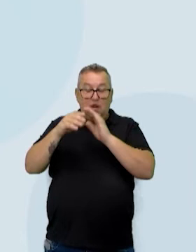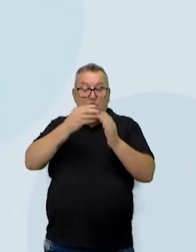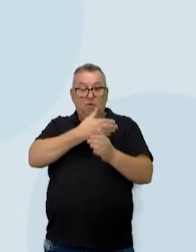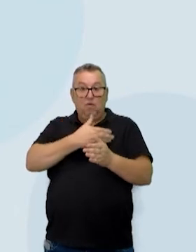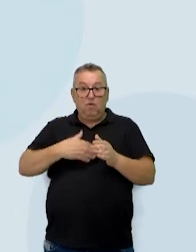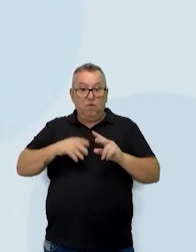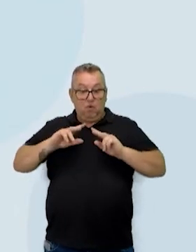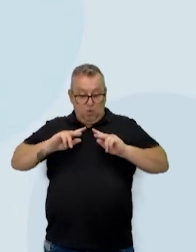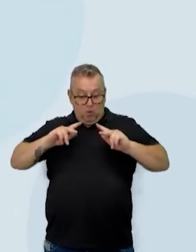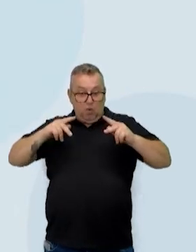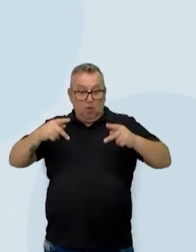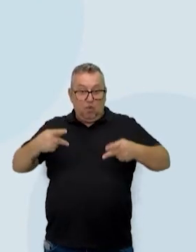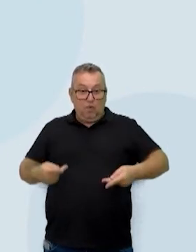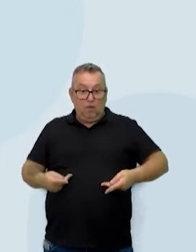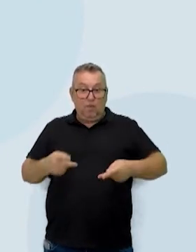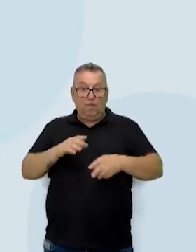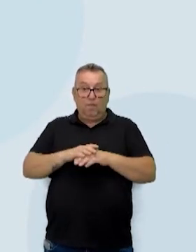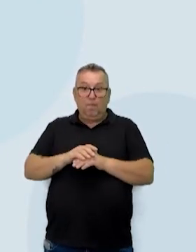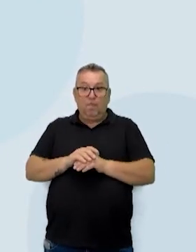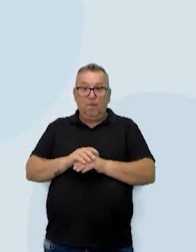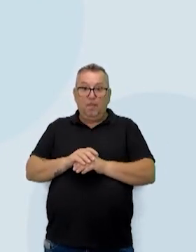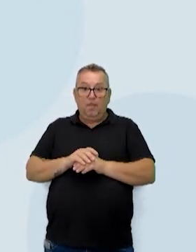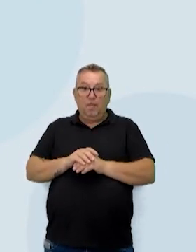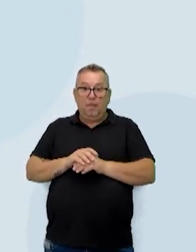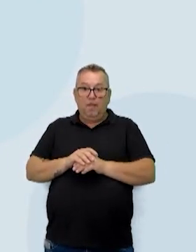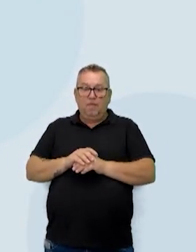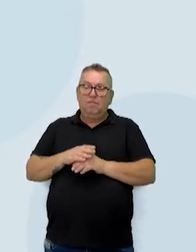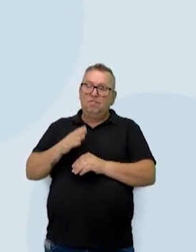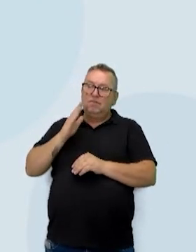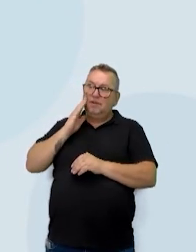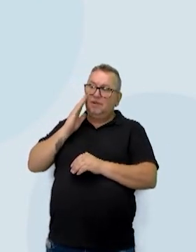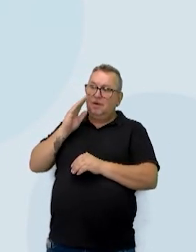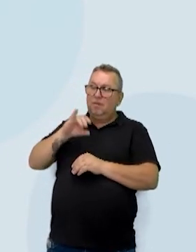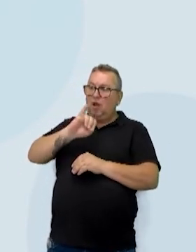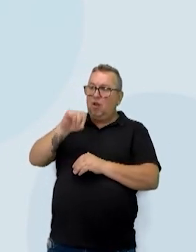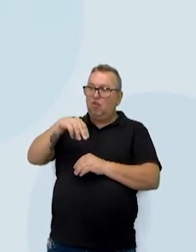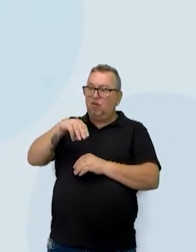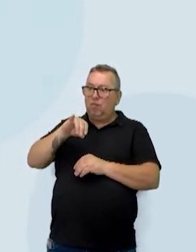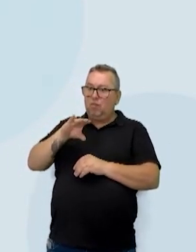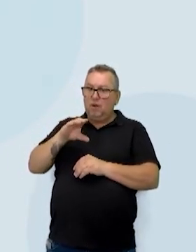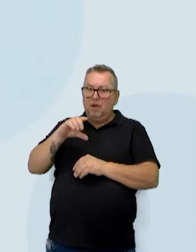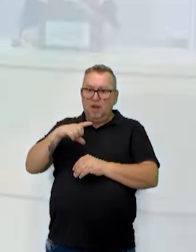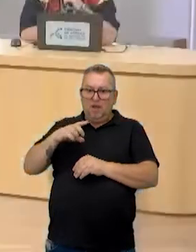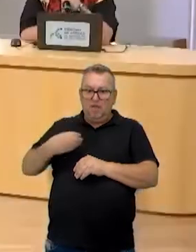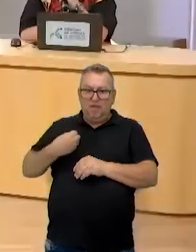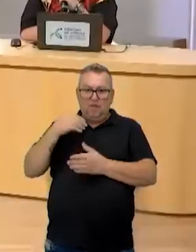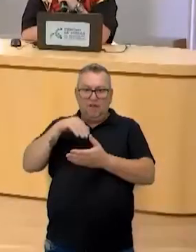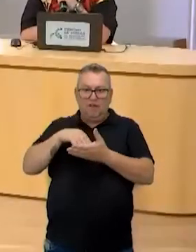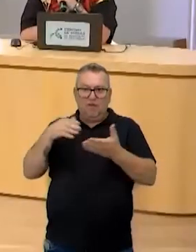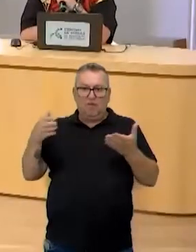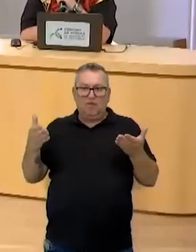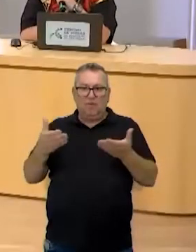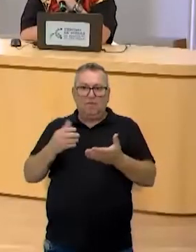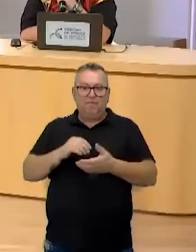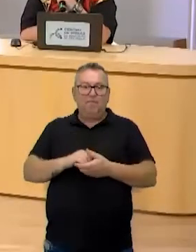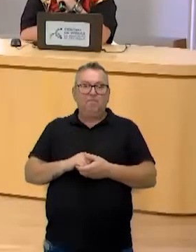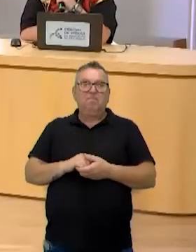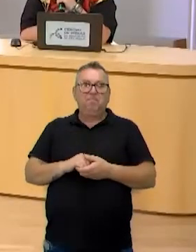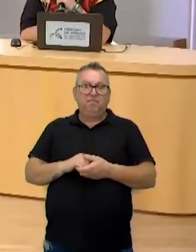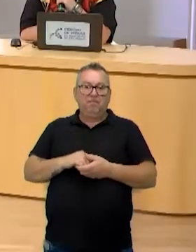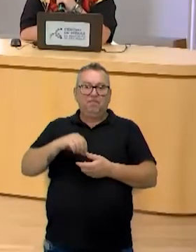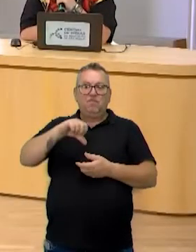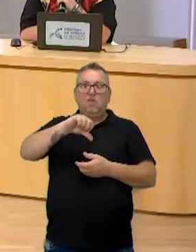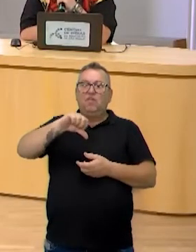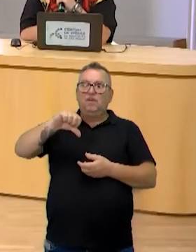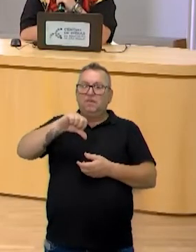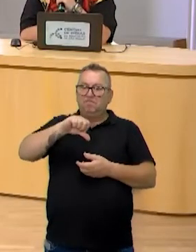Jimmy Carter. Russão, uma pergunta. Você sabia que o Jimmy Carter é vivo até hoje, cara? Ah, eu sei, isso eu sei, ele é vivo.